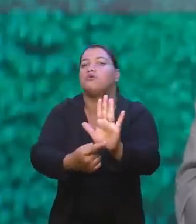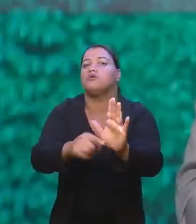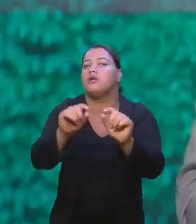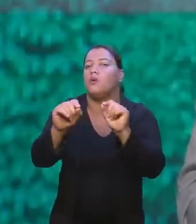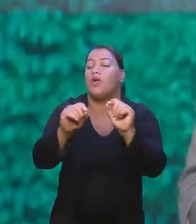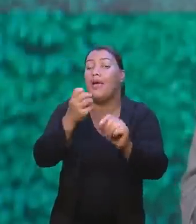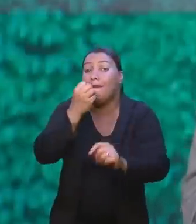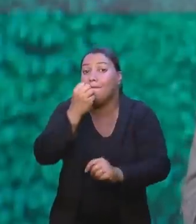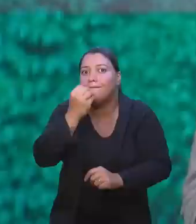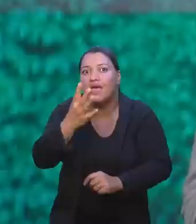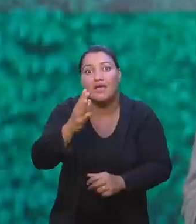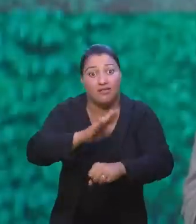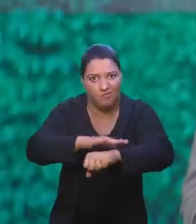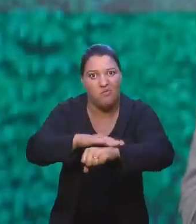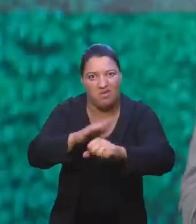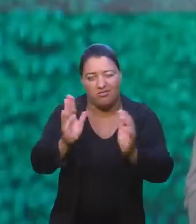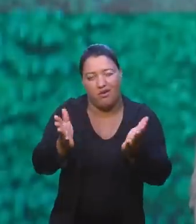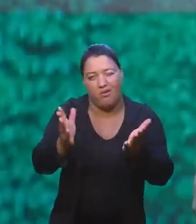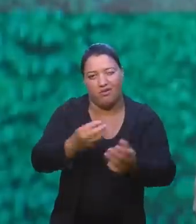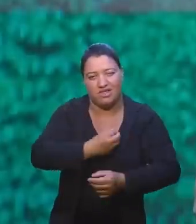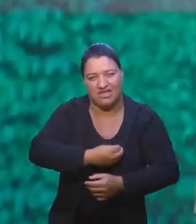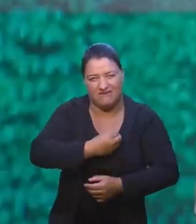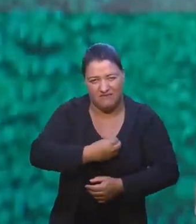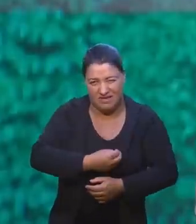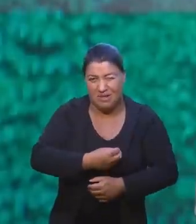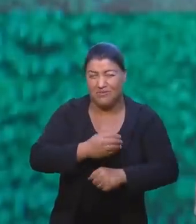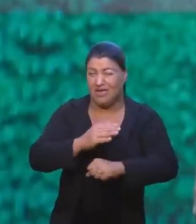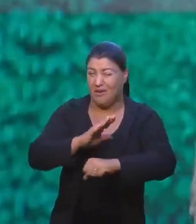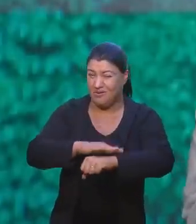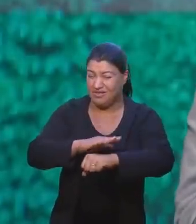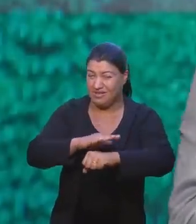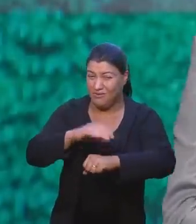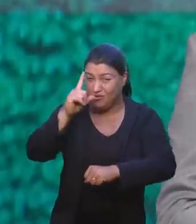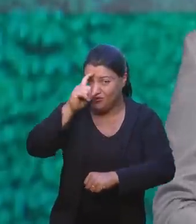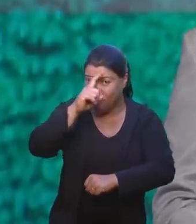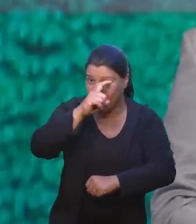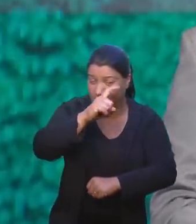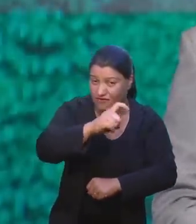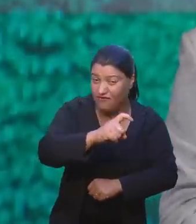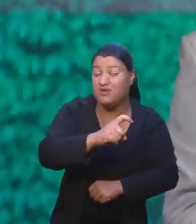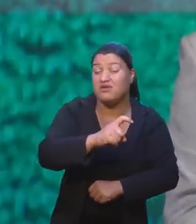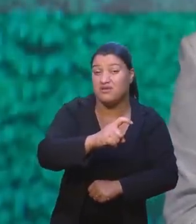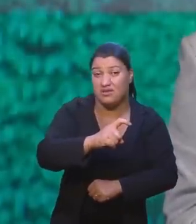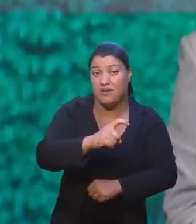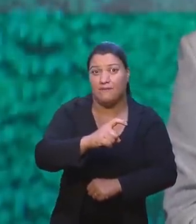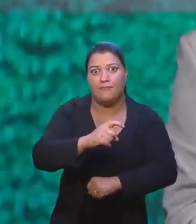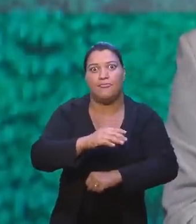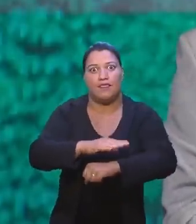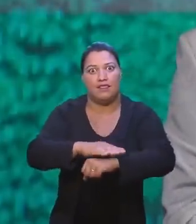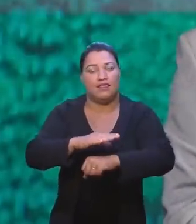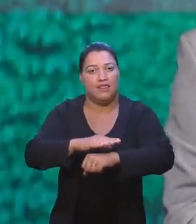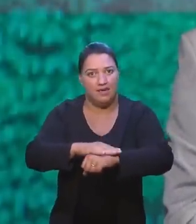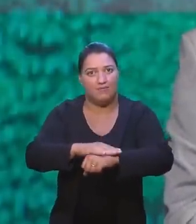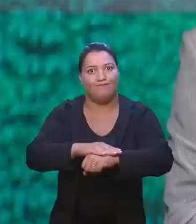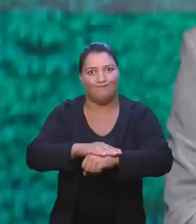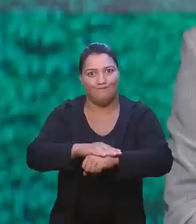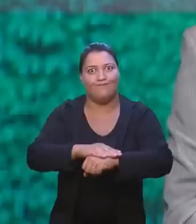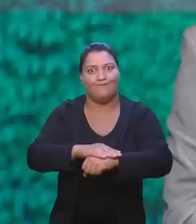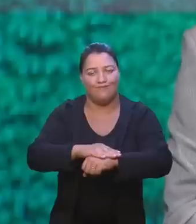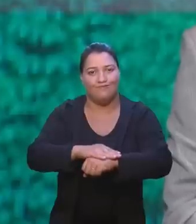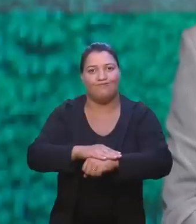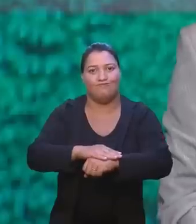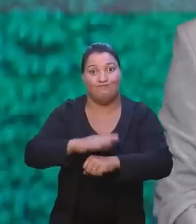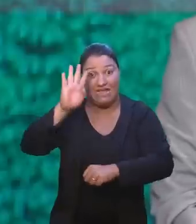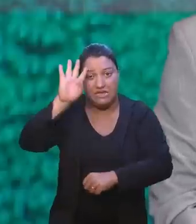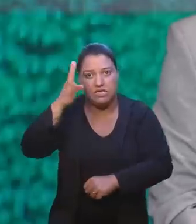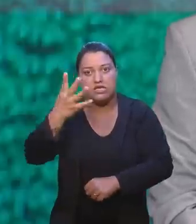bem este momento. Tempos difíceis, tempos definidores.